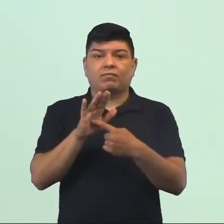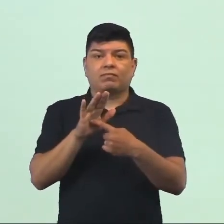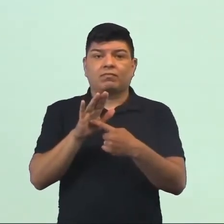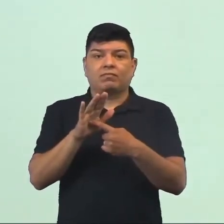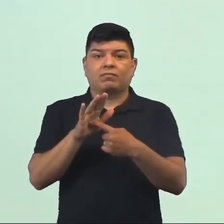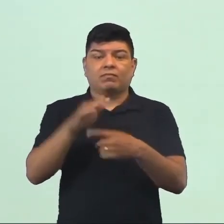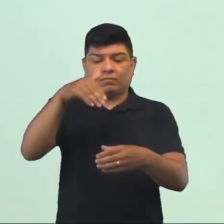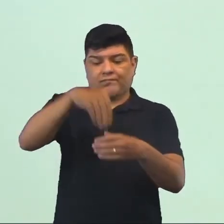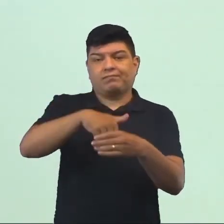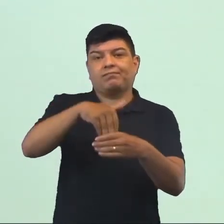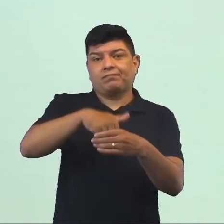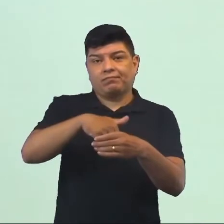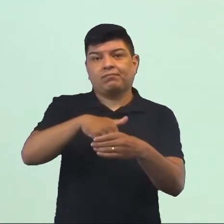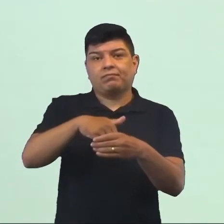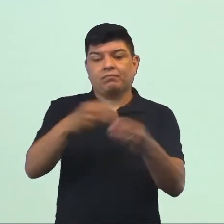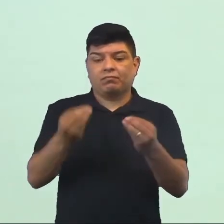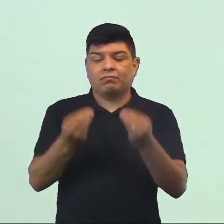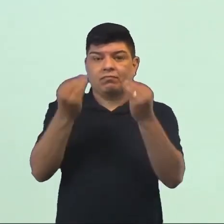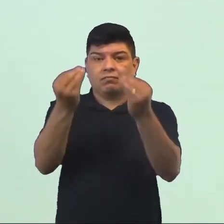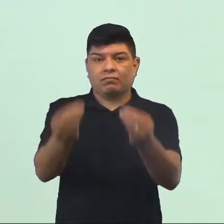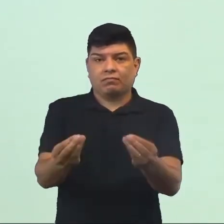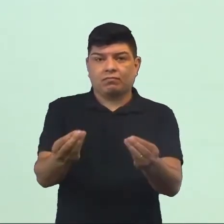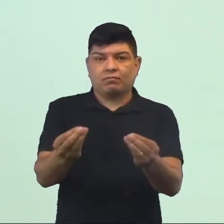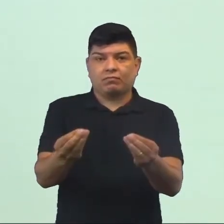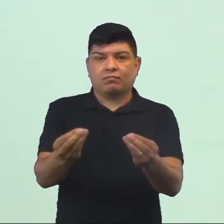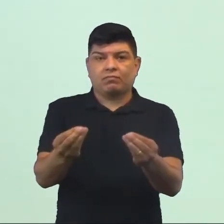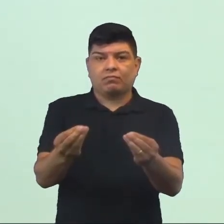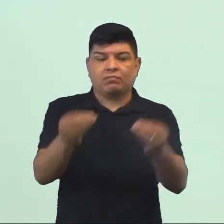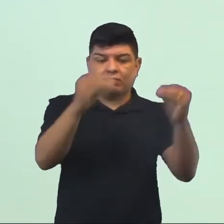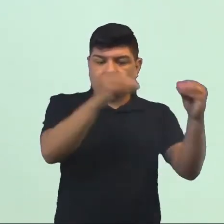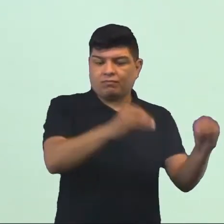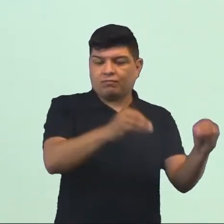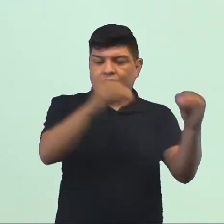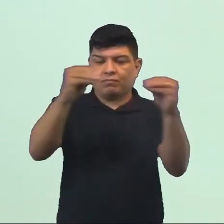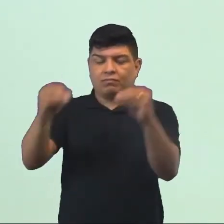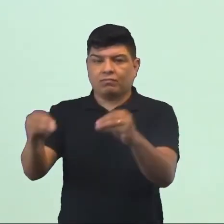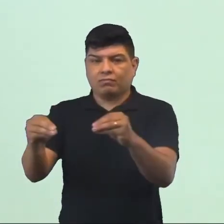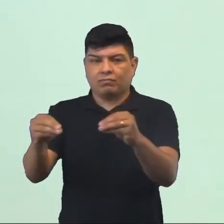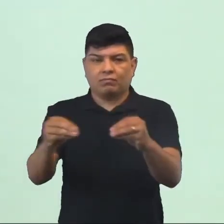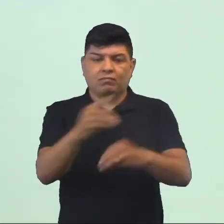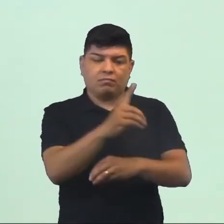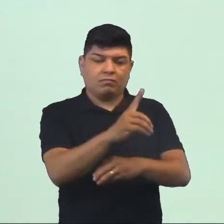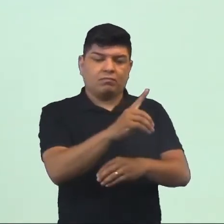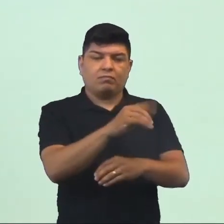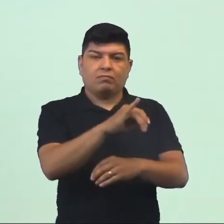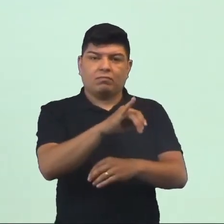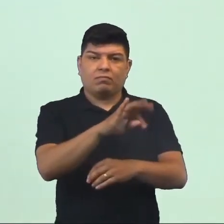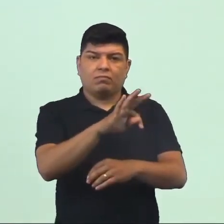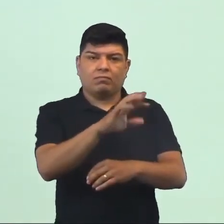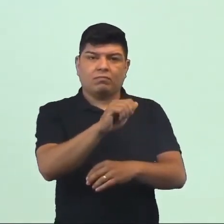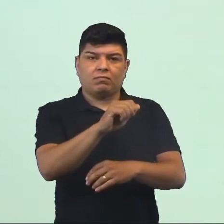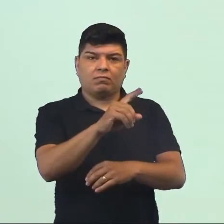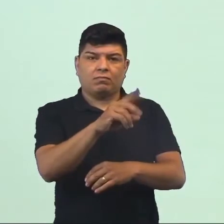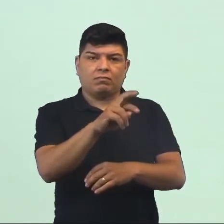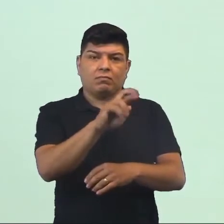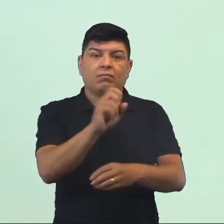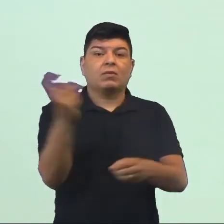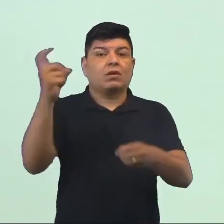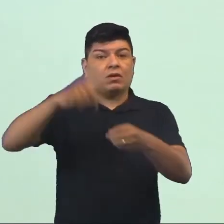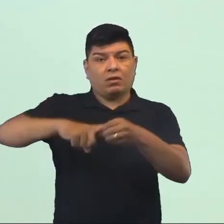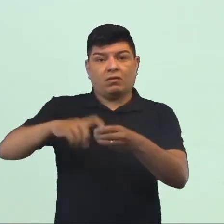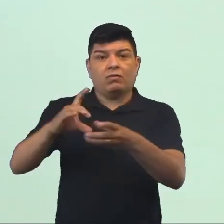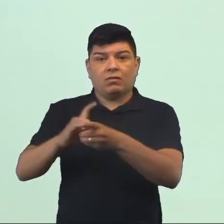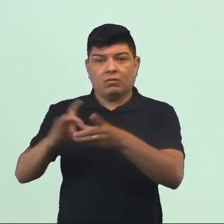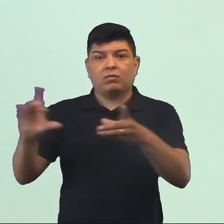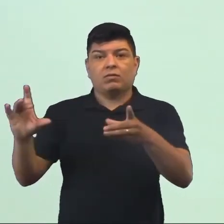fosse entregue, né, não fosse feita a passagem do poder, a transição da ditadura militar para a volta da democracia.